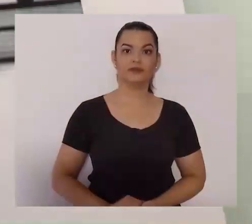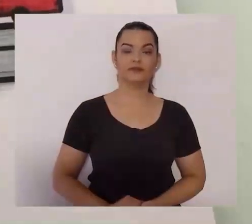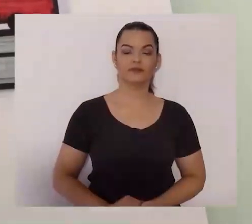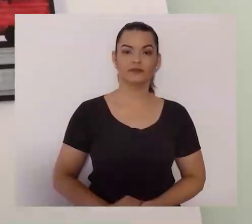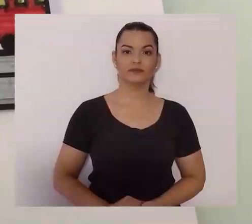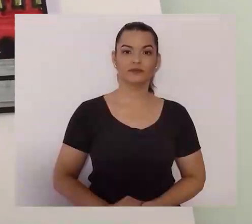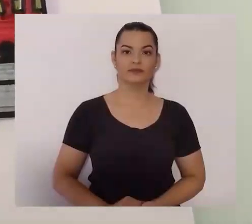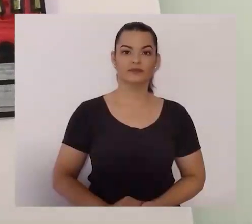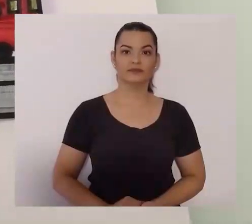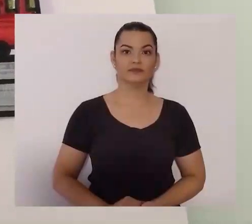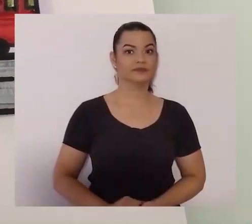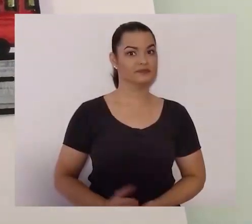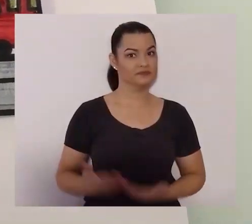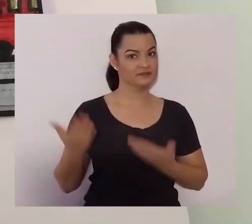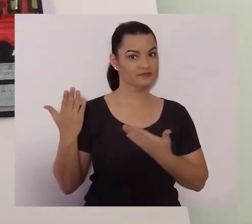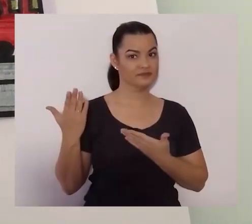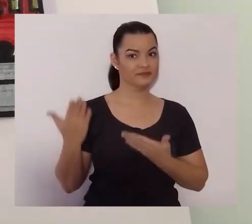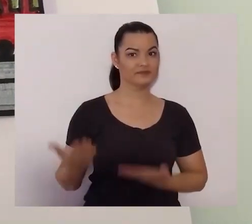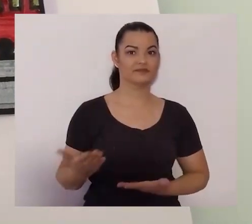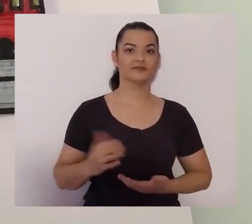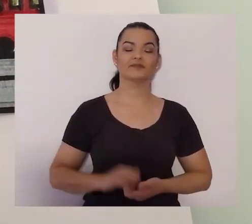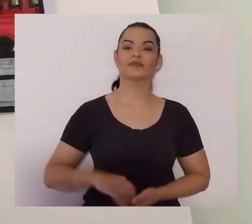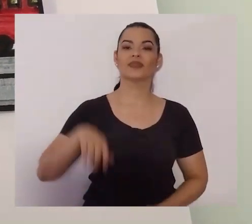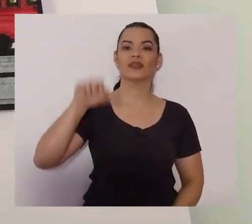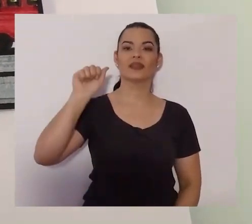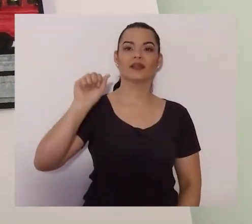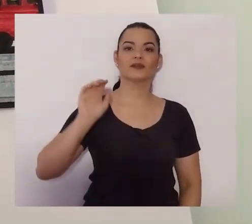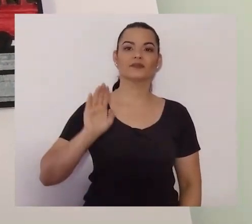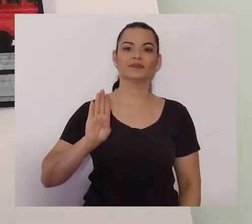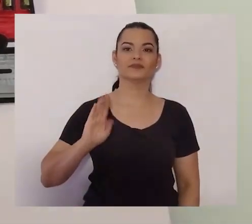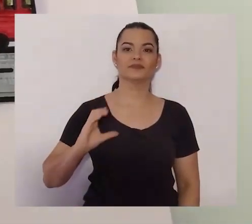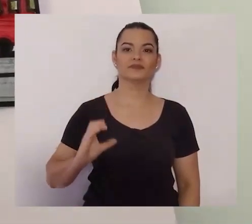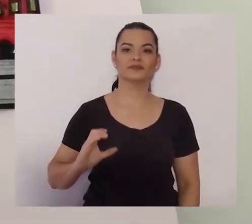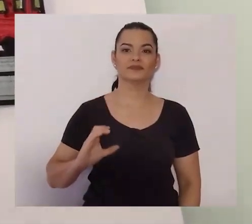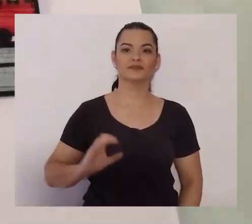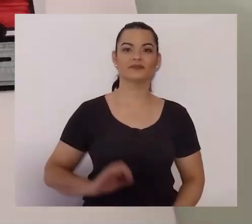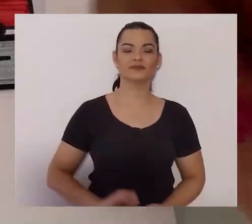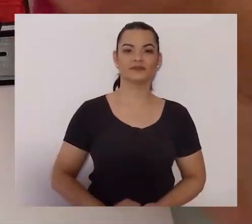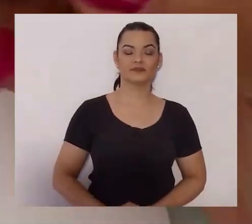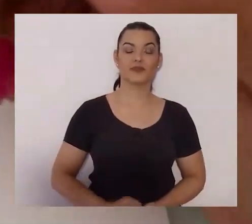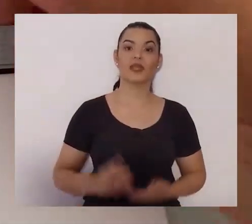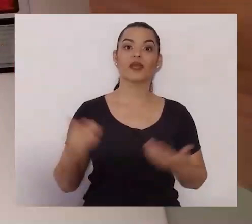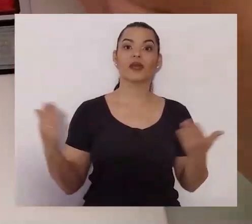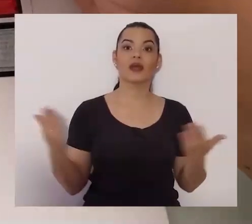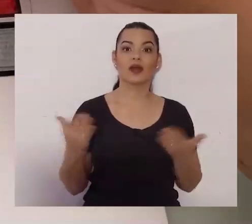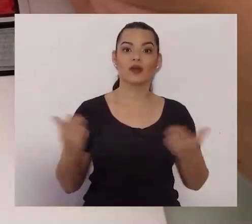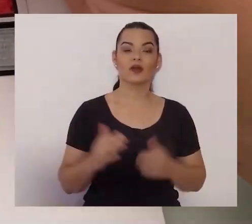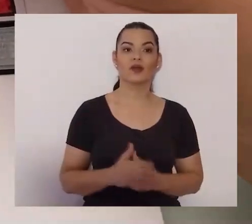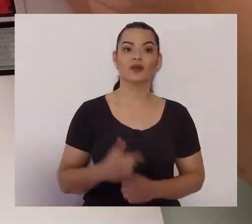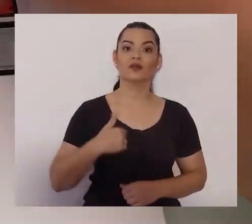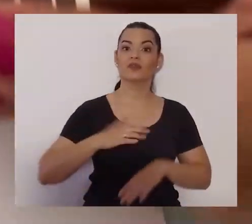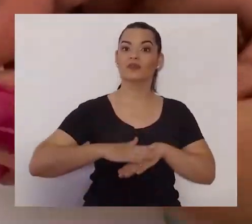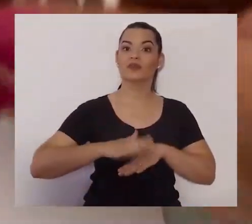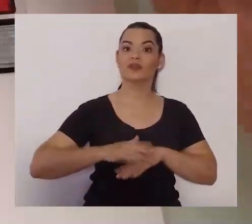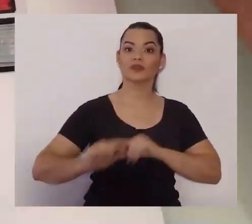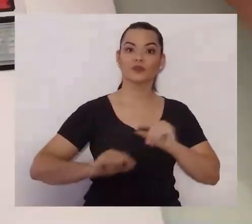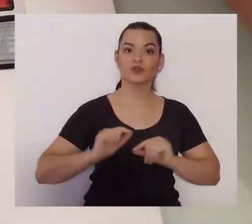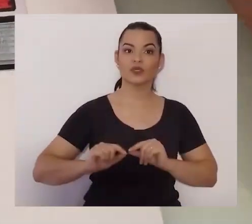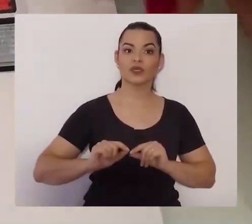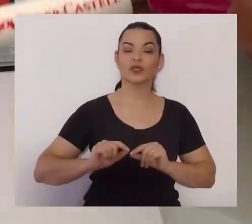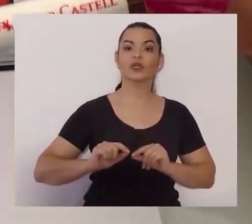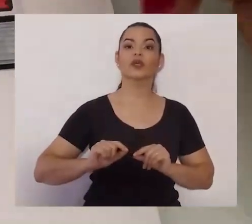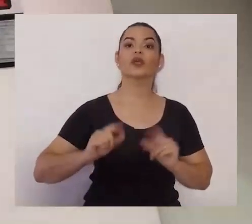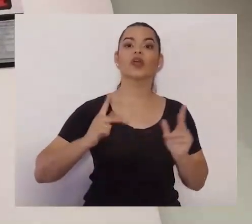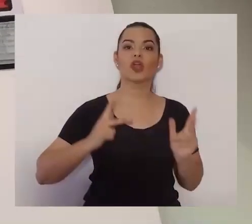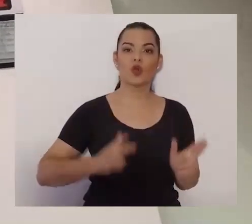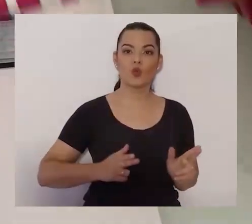de C. Ficou A, B, C. Agora eu vou fazer a mesma